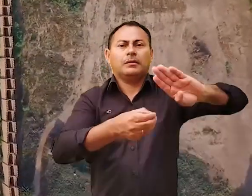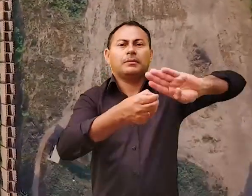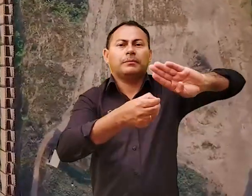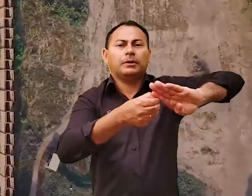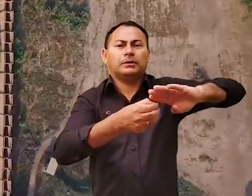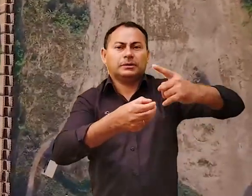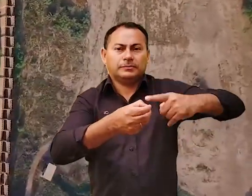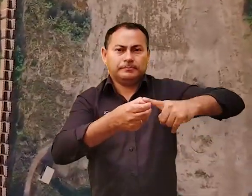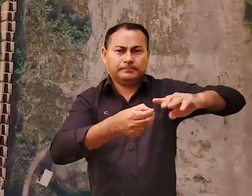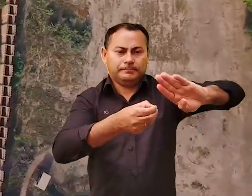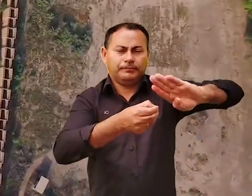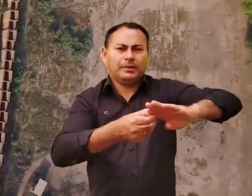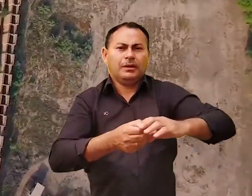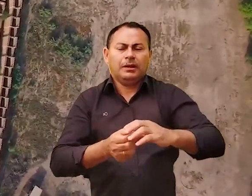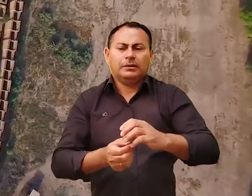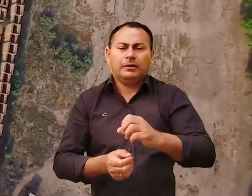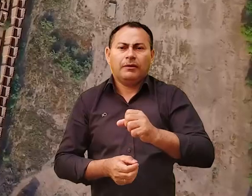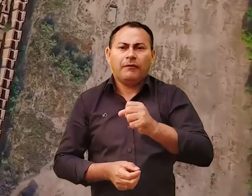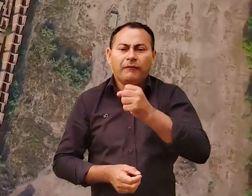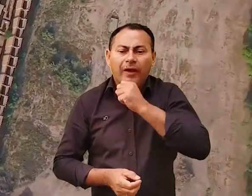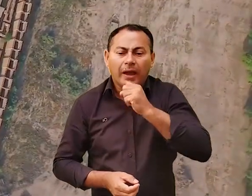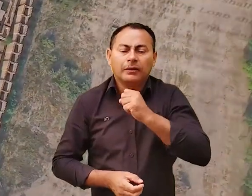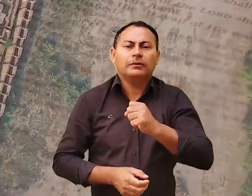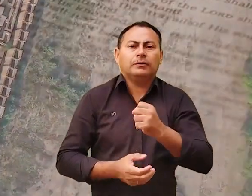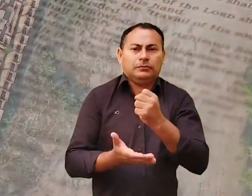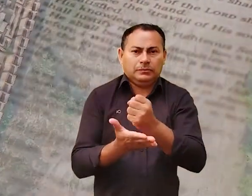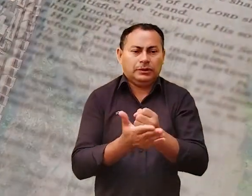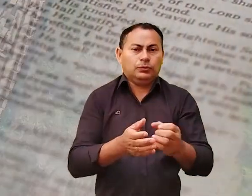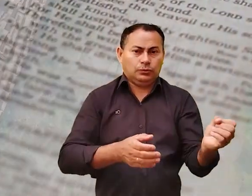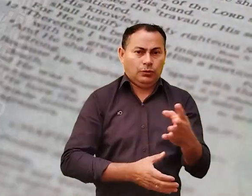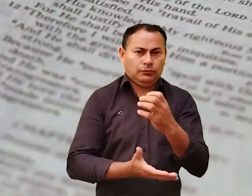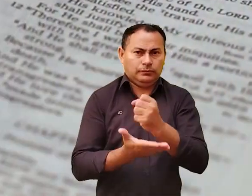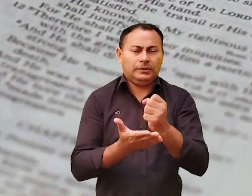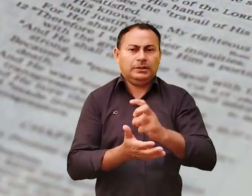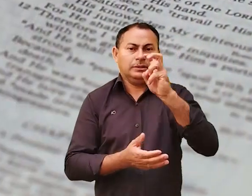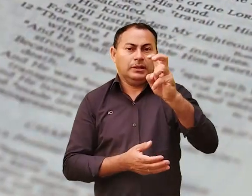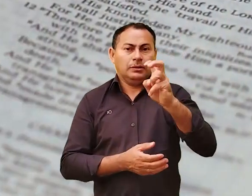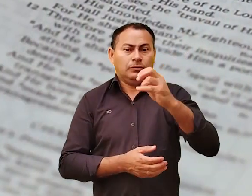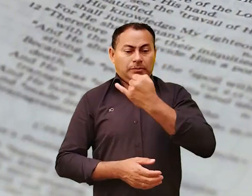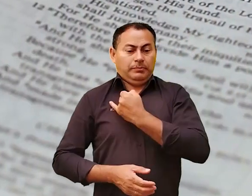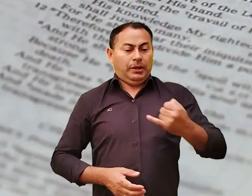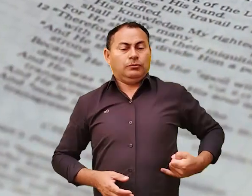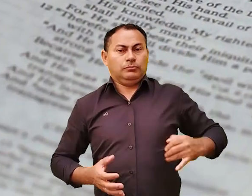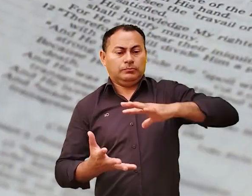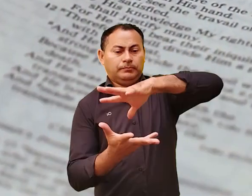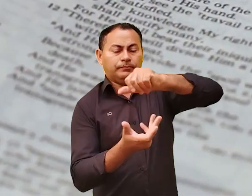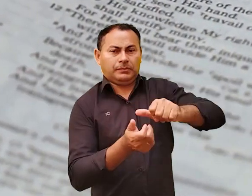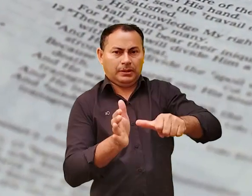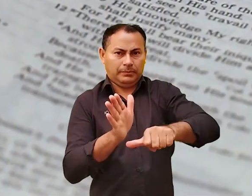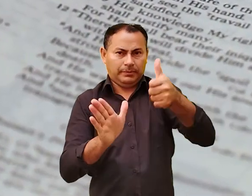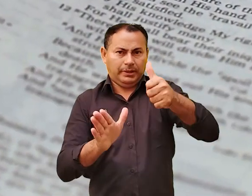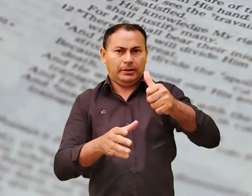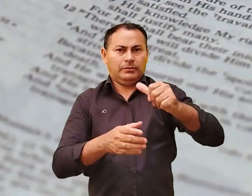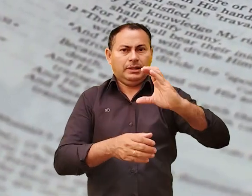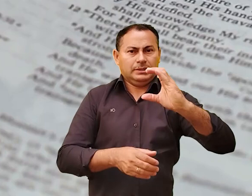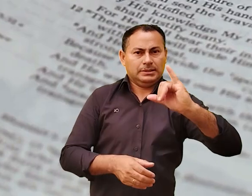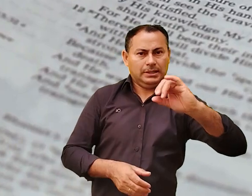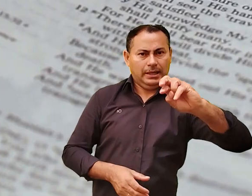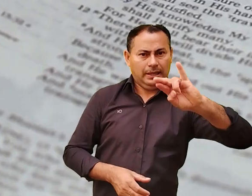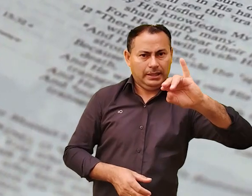Babilônia. Entre o Velho e o Novo Testamento existiram 5 grandes impérios mundiais. Primeiro, a